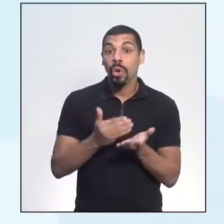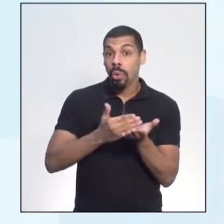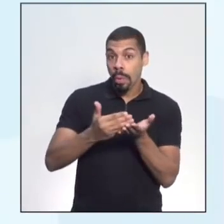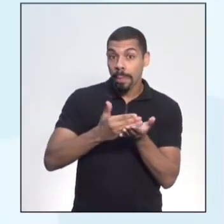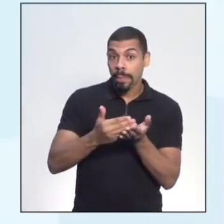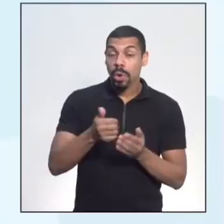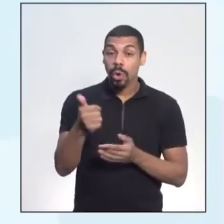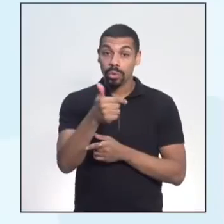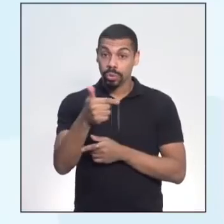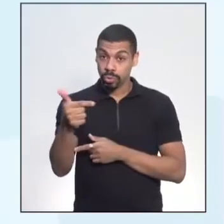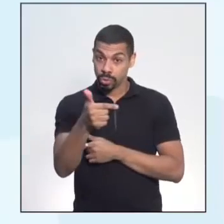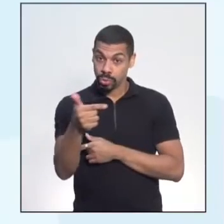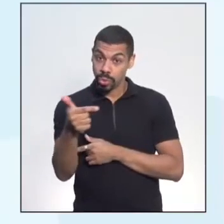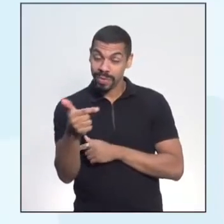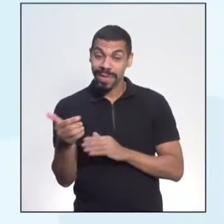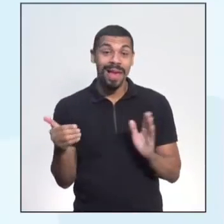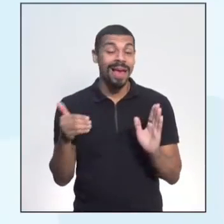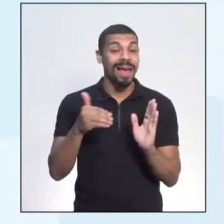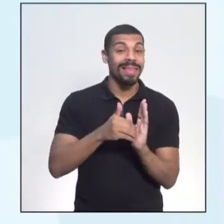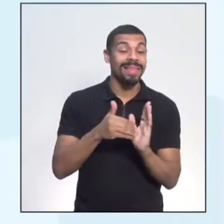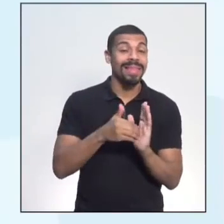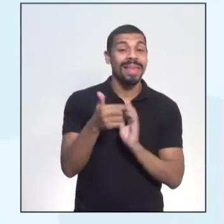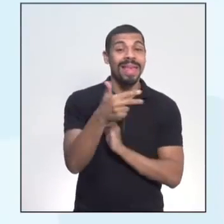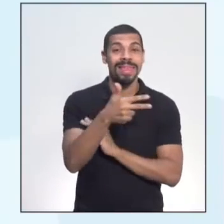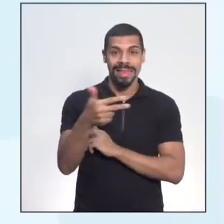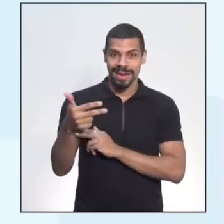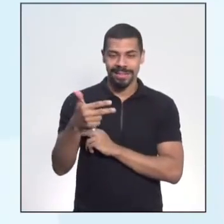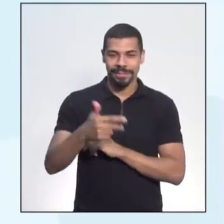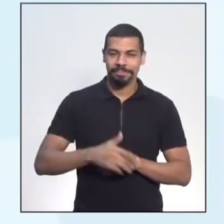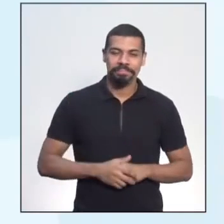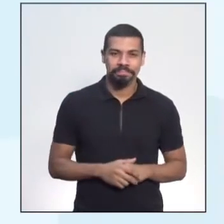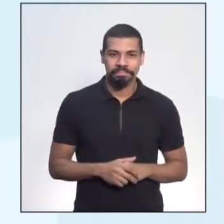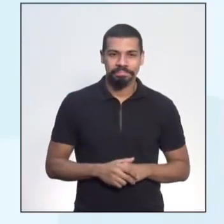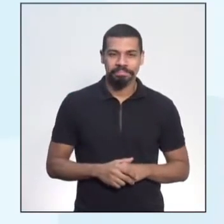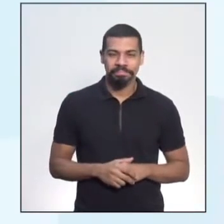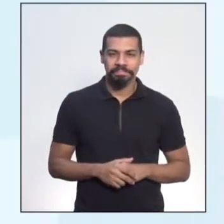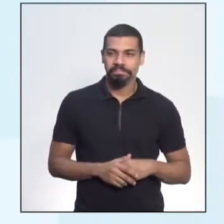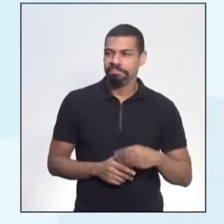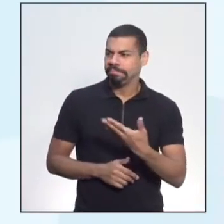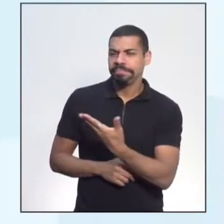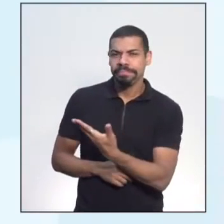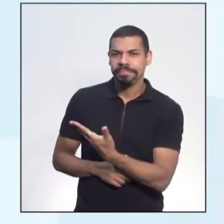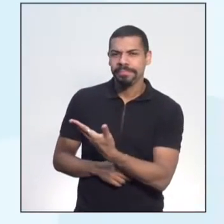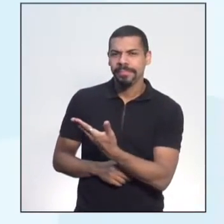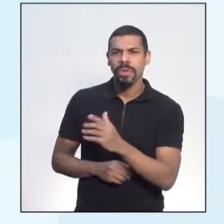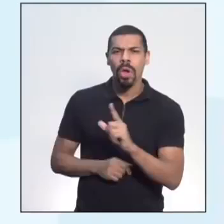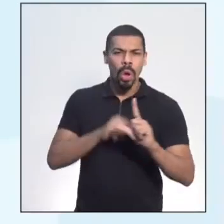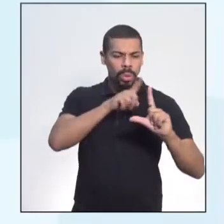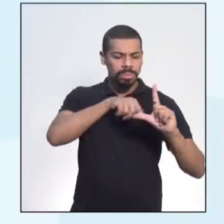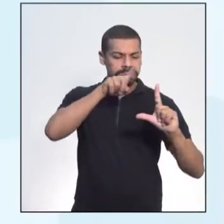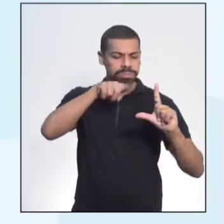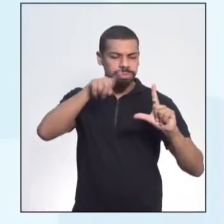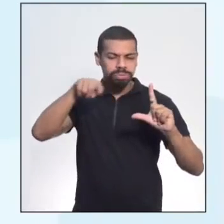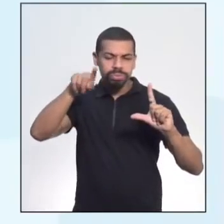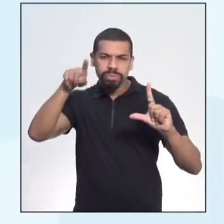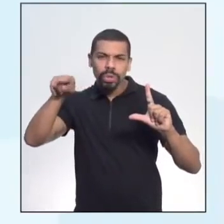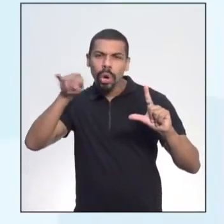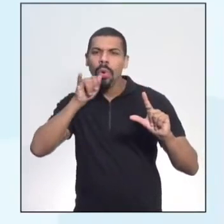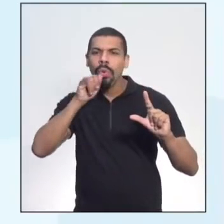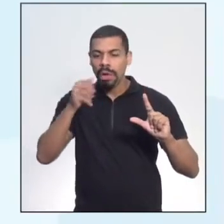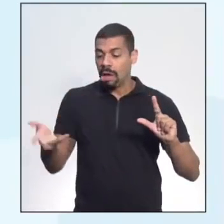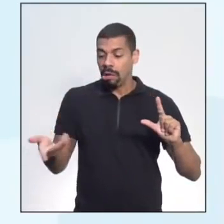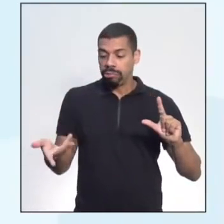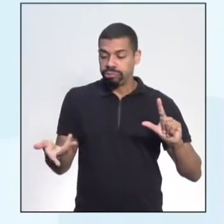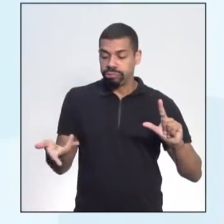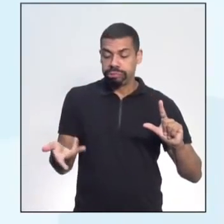página 12 e termina na página 13. Muito bom. Então, vamos lá. O gráfico mostra a variação de velocidade